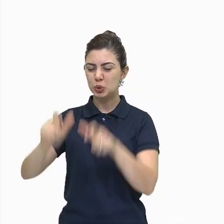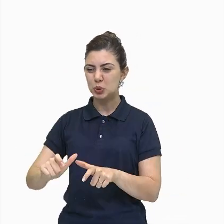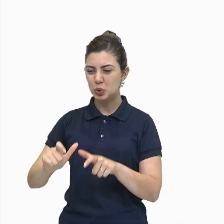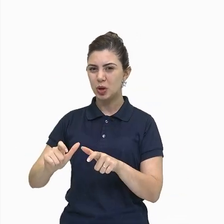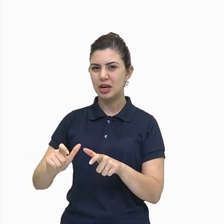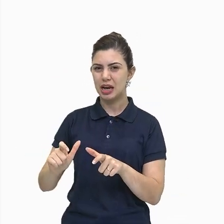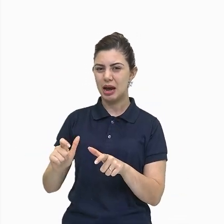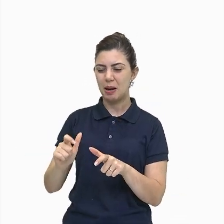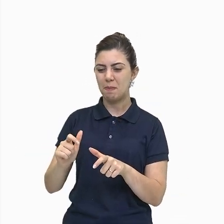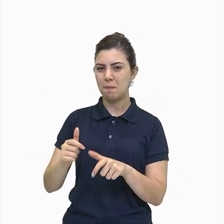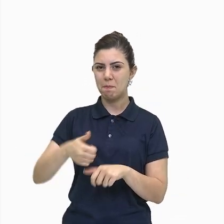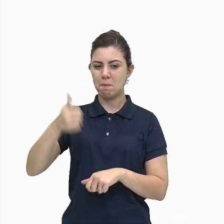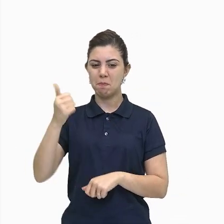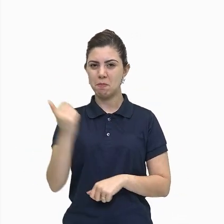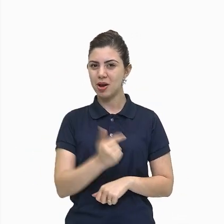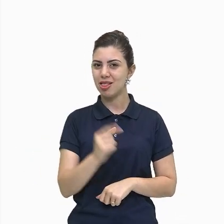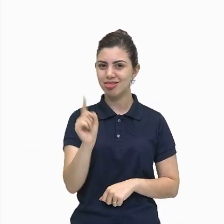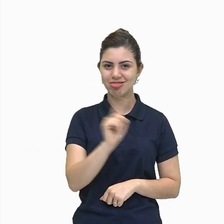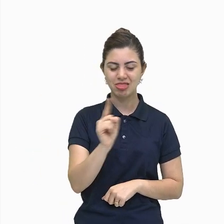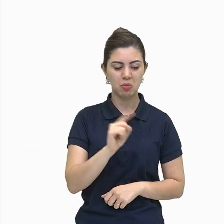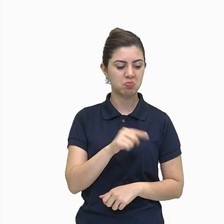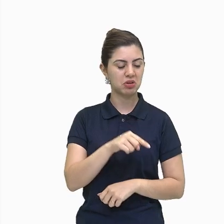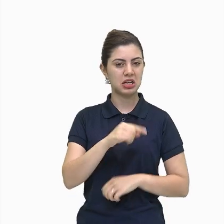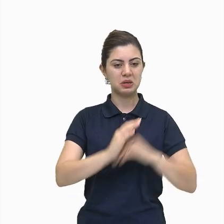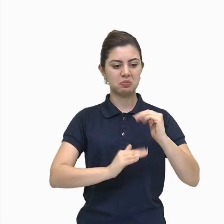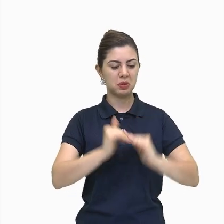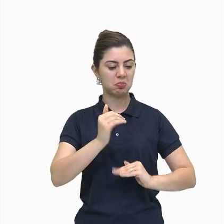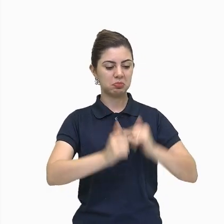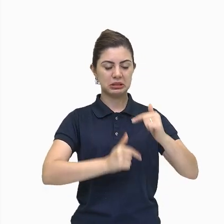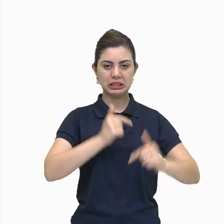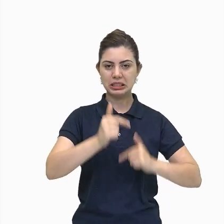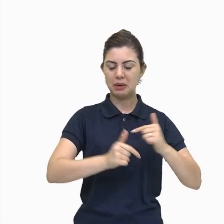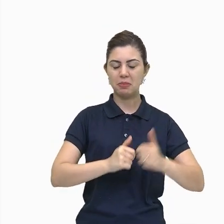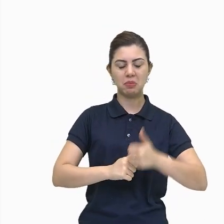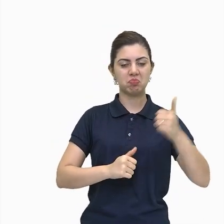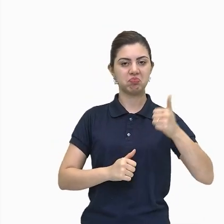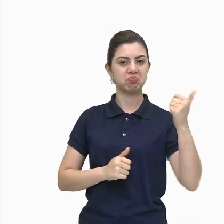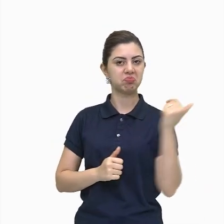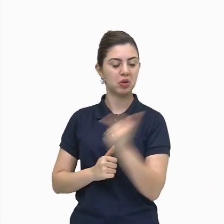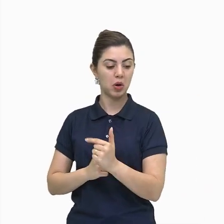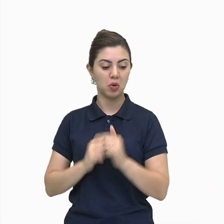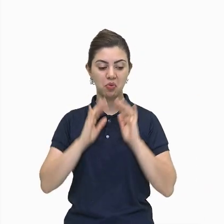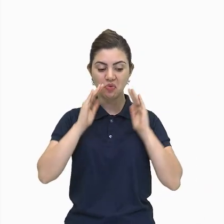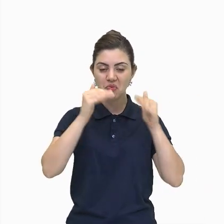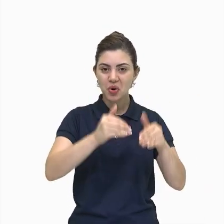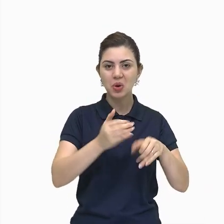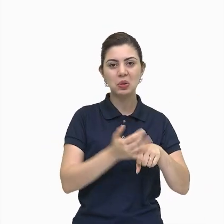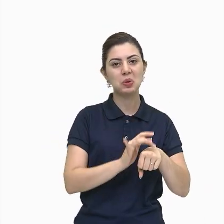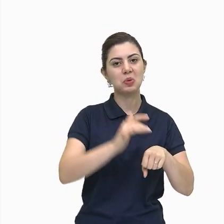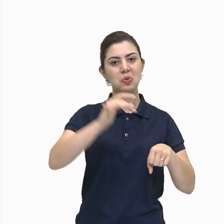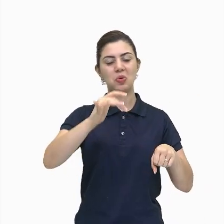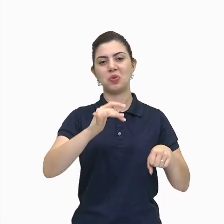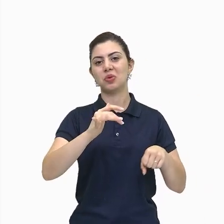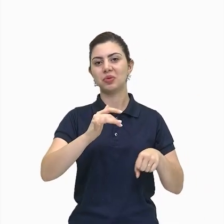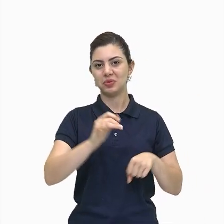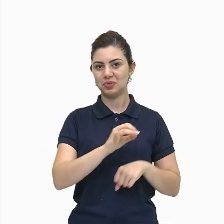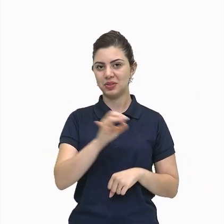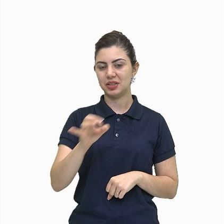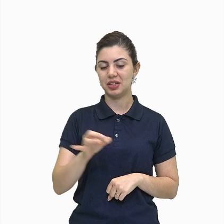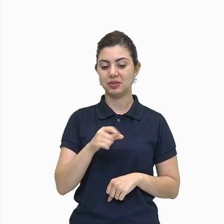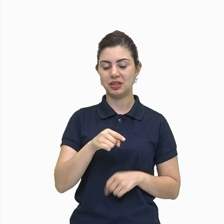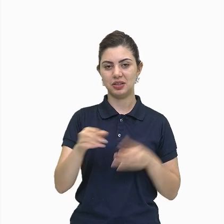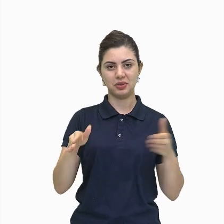os melhores trabalhadores, os artesãos, em se trabalhar ouro do mundo naquele momento eles